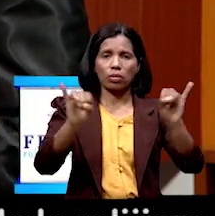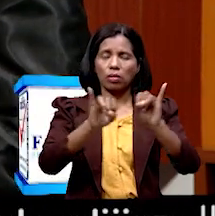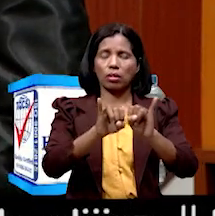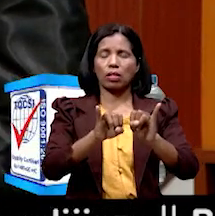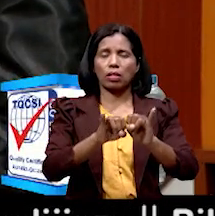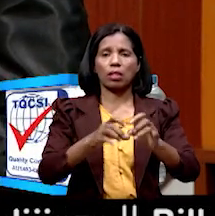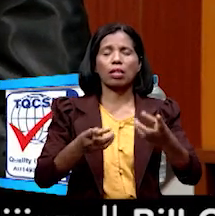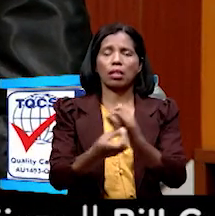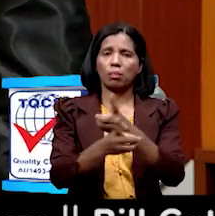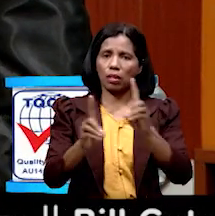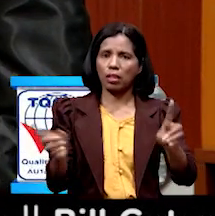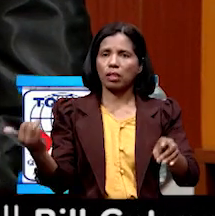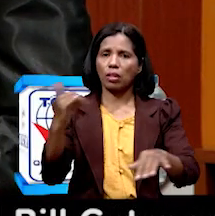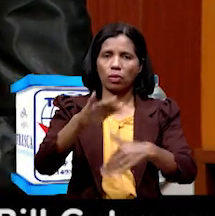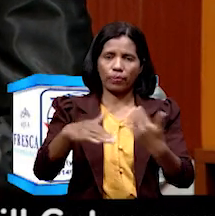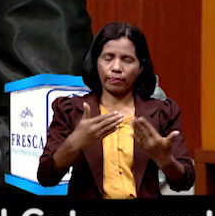demokrasi sira.